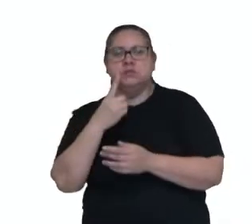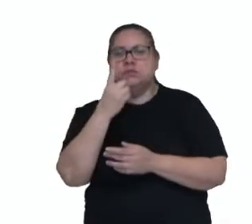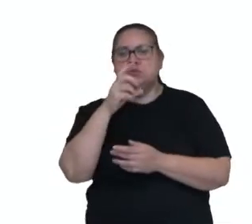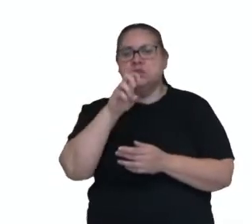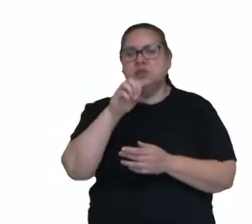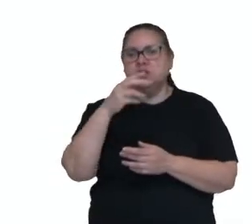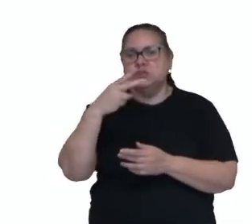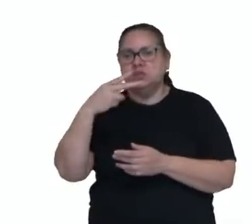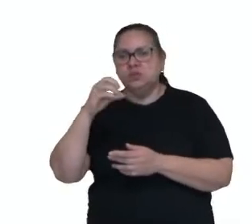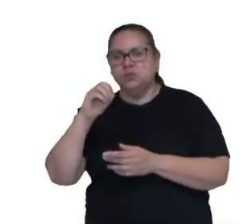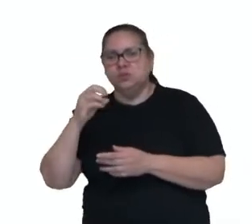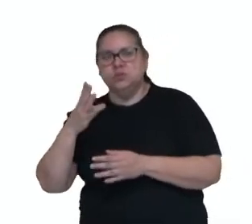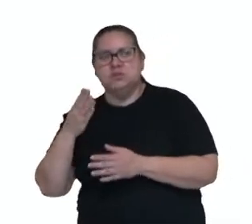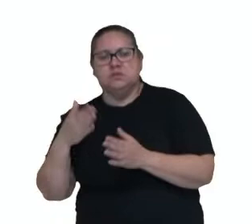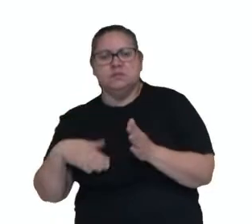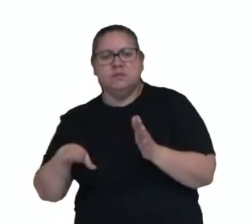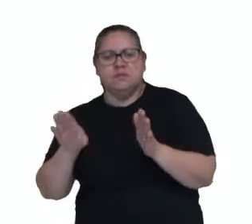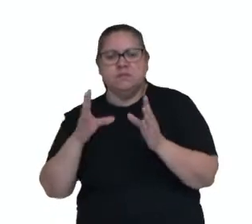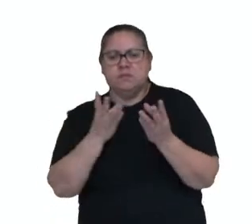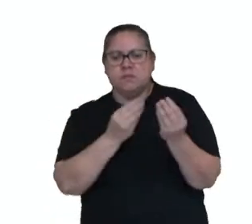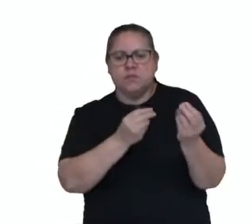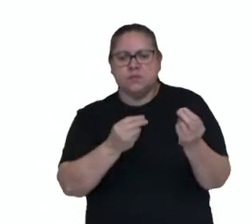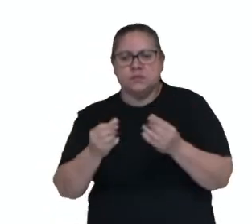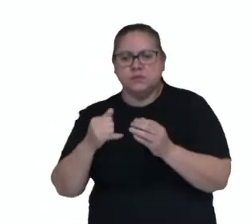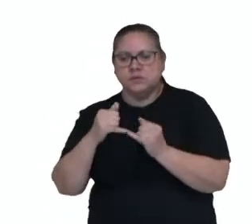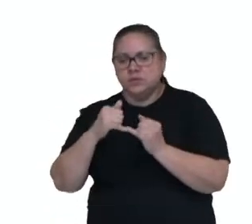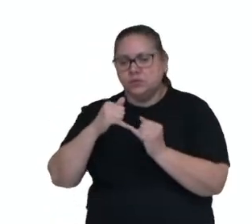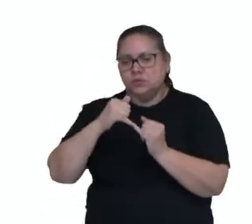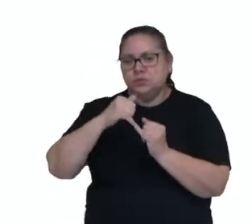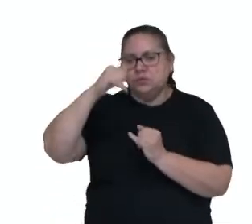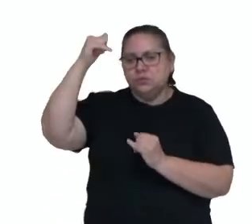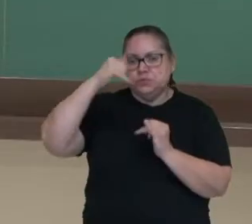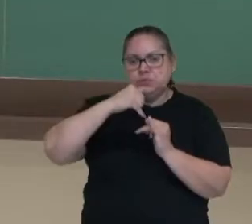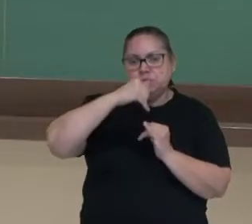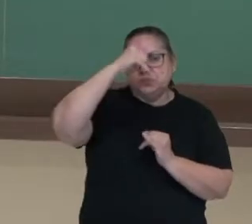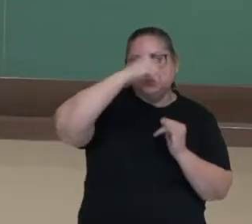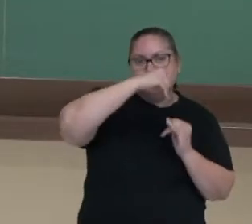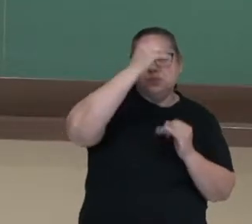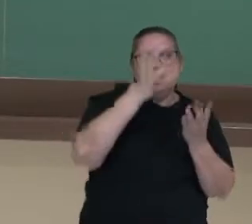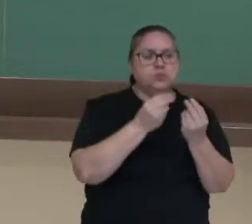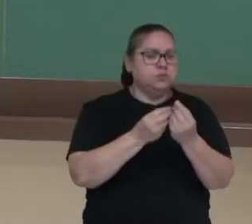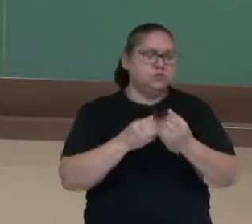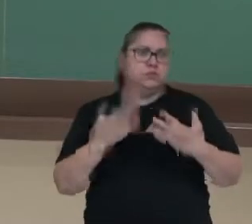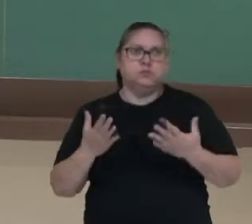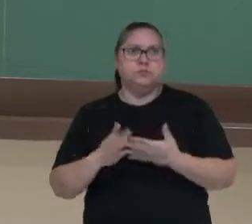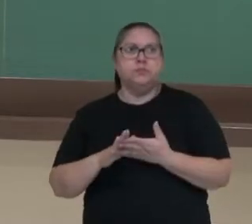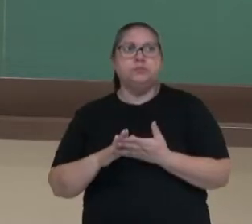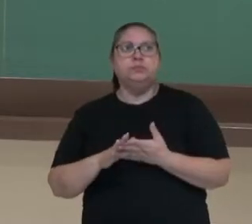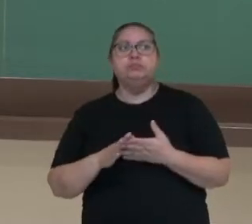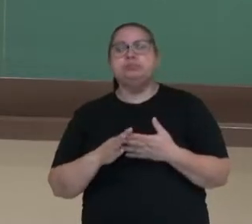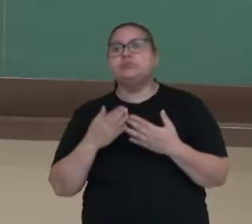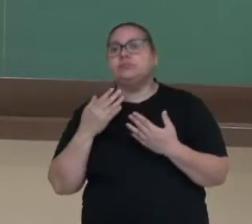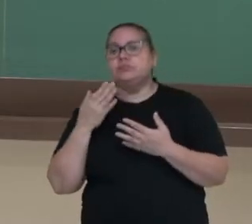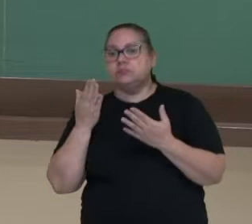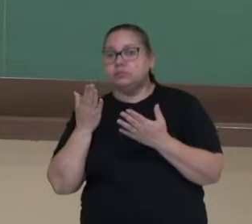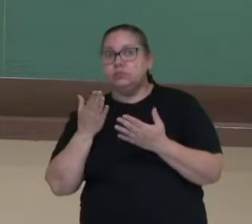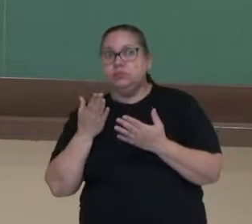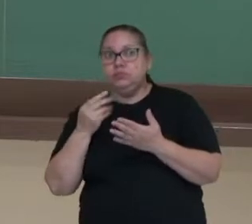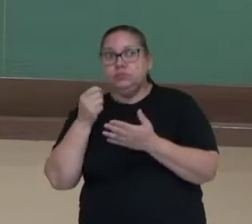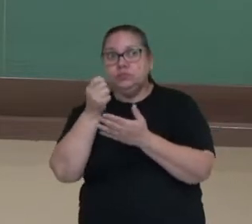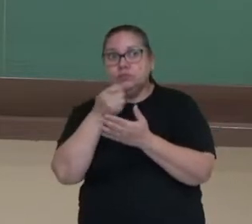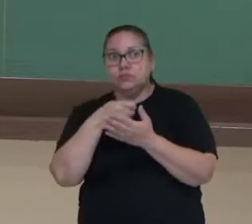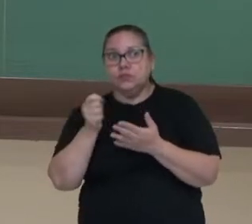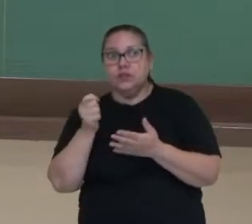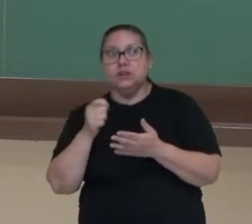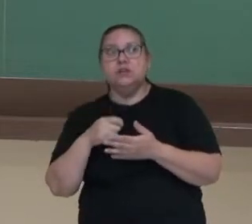até 1688, houve várias linhas do Tratado de Tordesilhas. Muito interessante. Vamos lá, assinada em